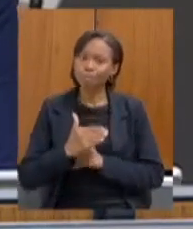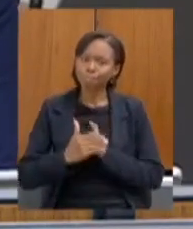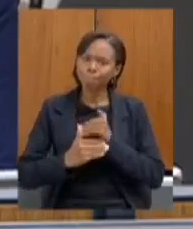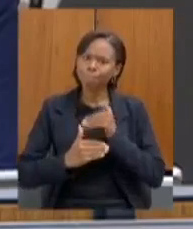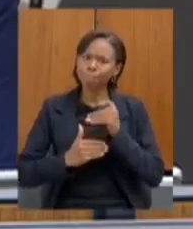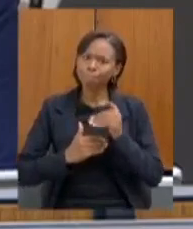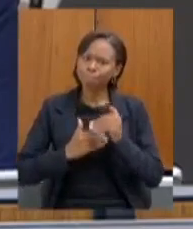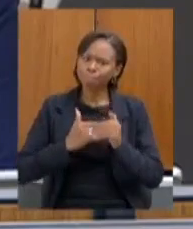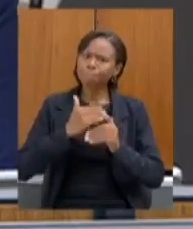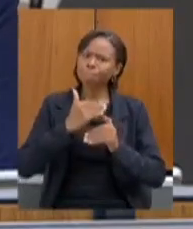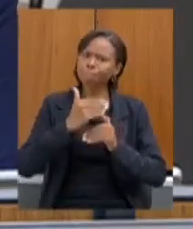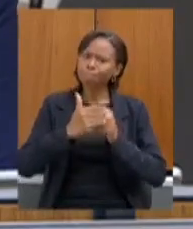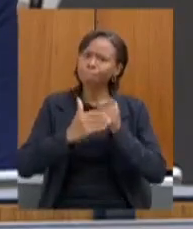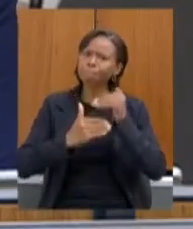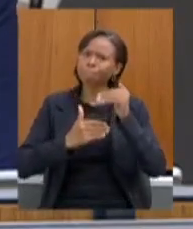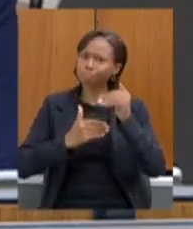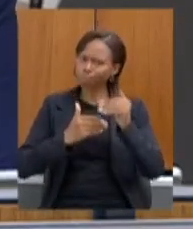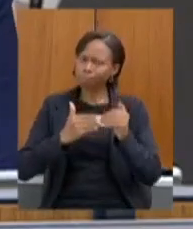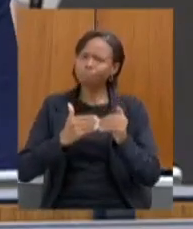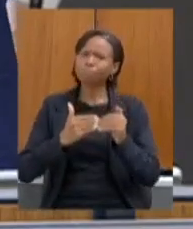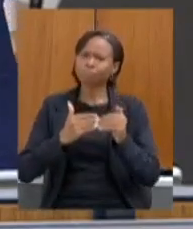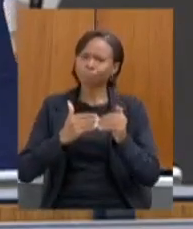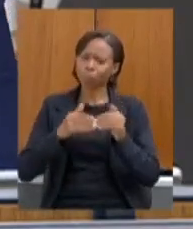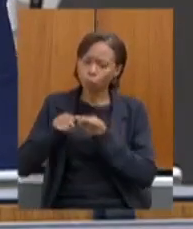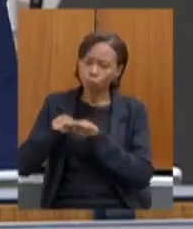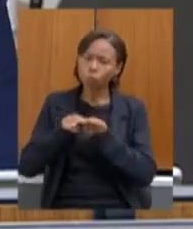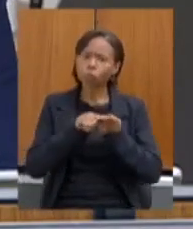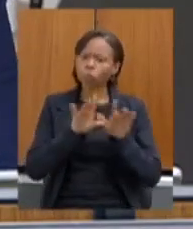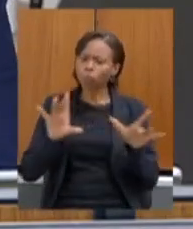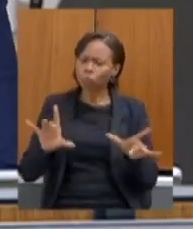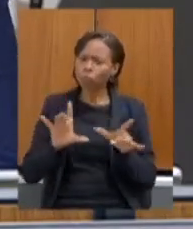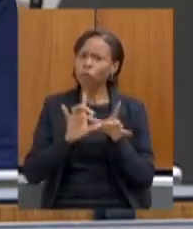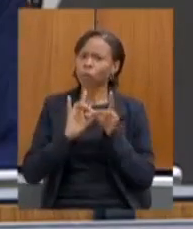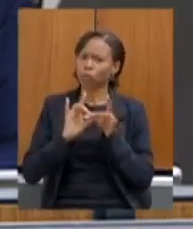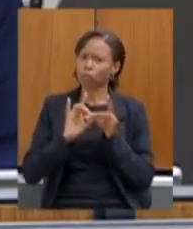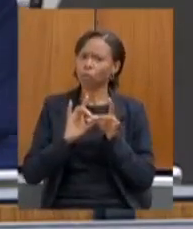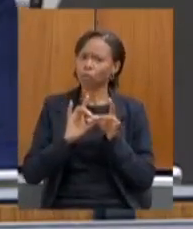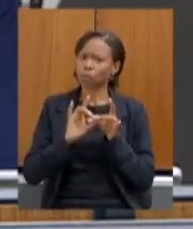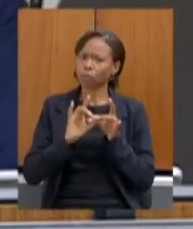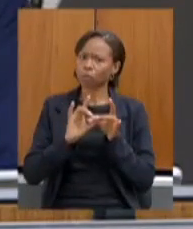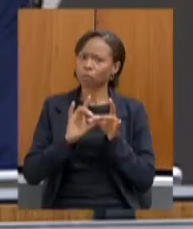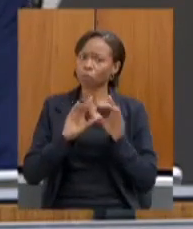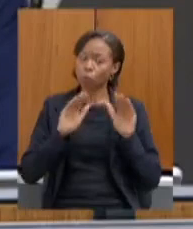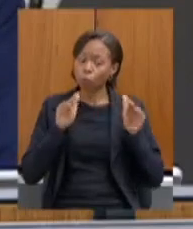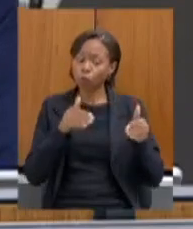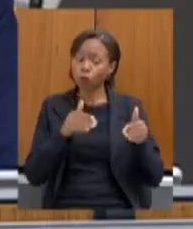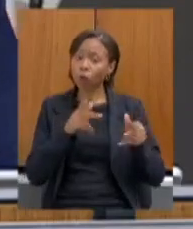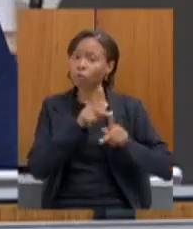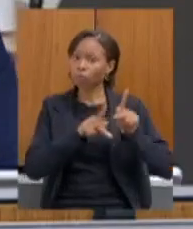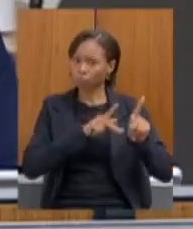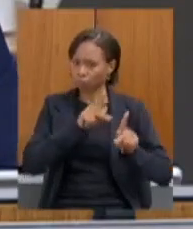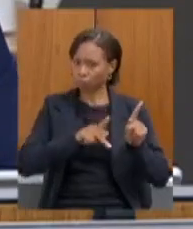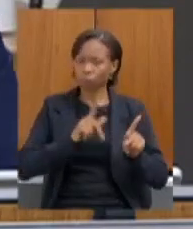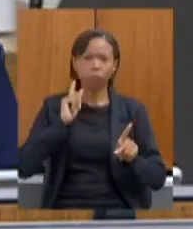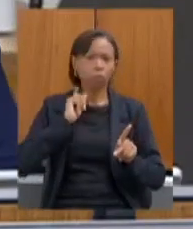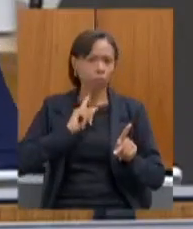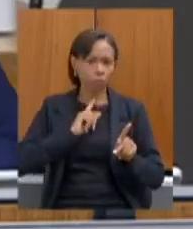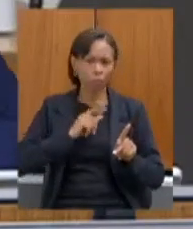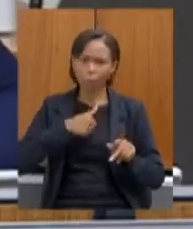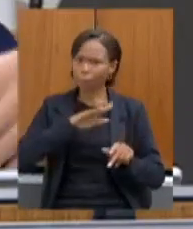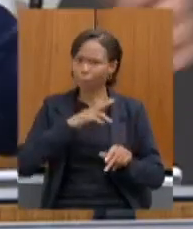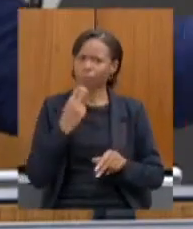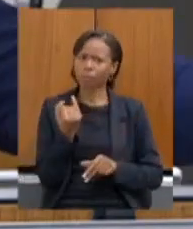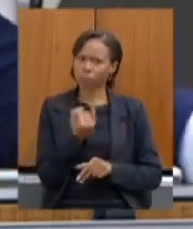consenso e união ao redor do que mais importa para todos nós, o mineiro, do cidadão de Minas Gerais. Então, deputado Antônio Carlos